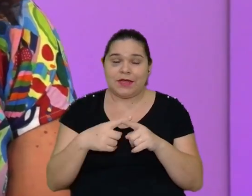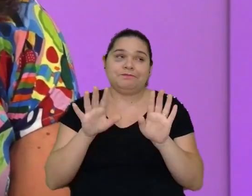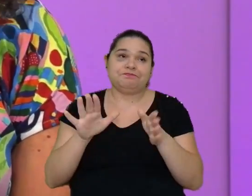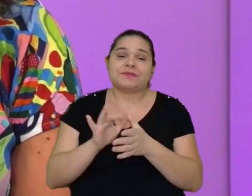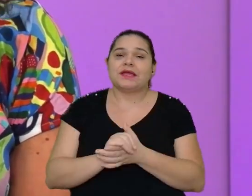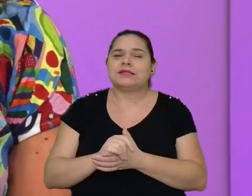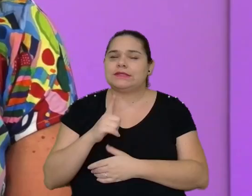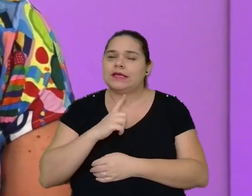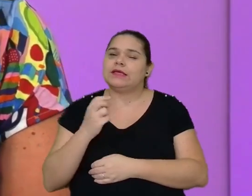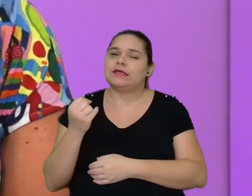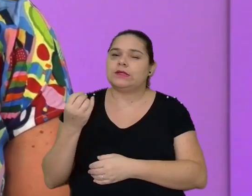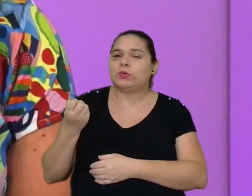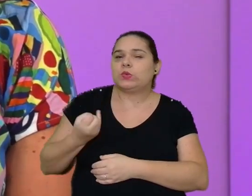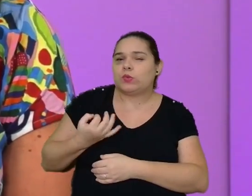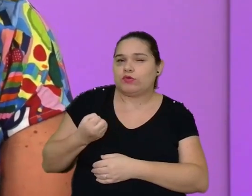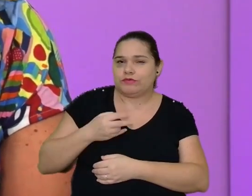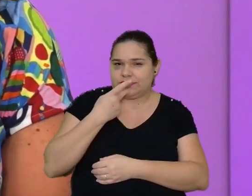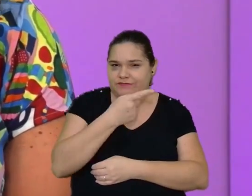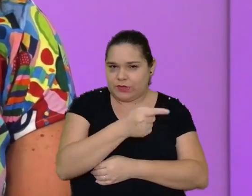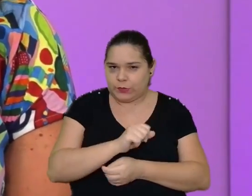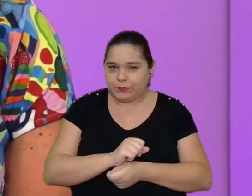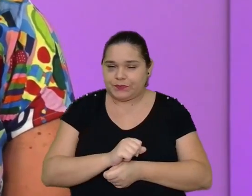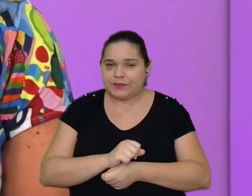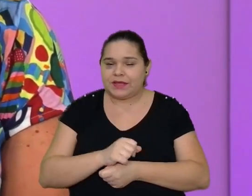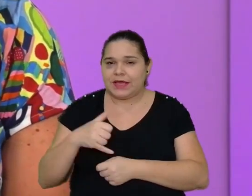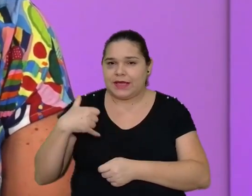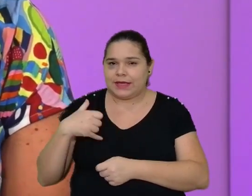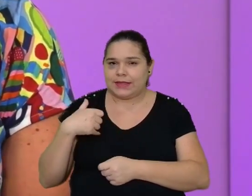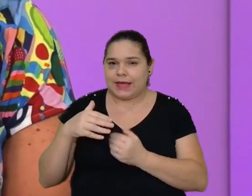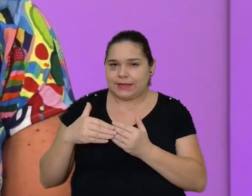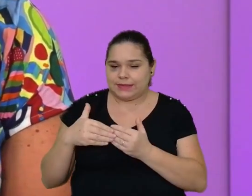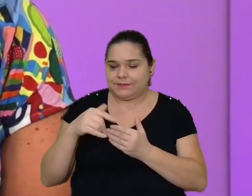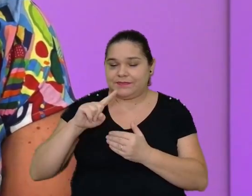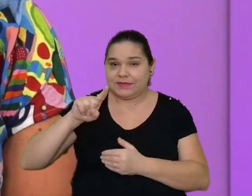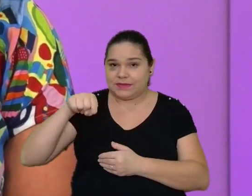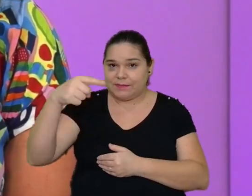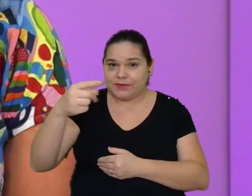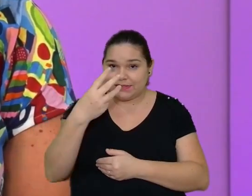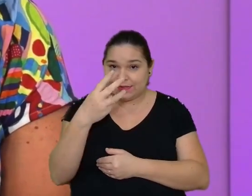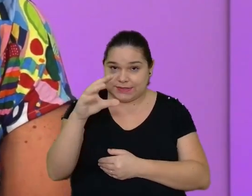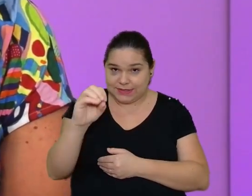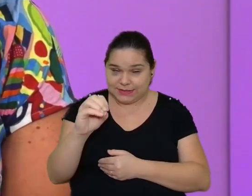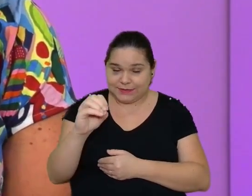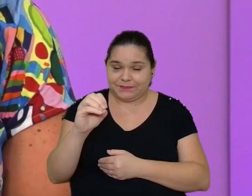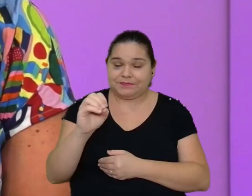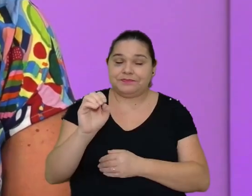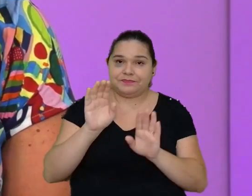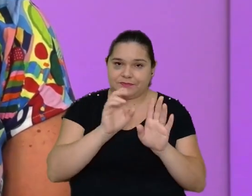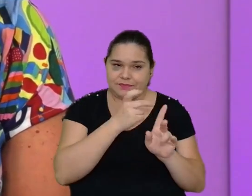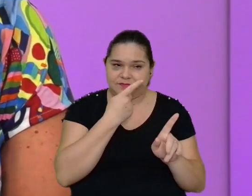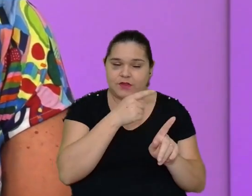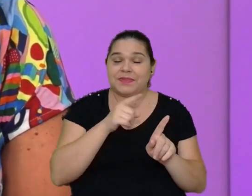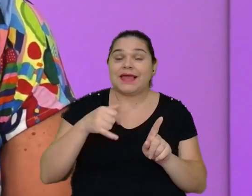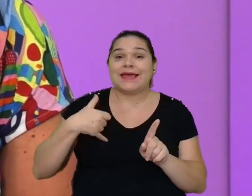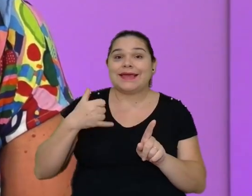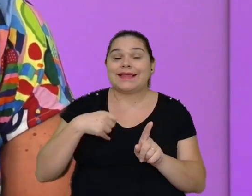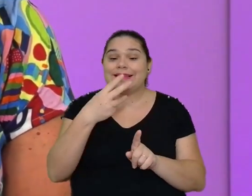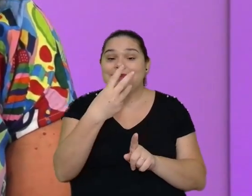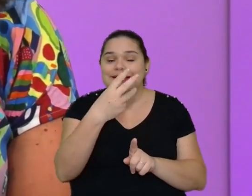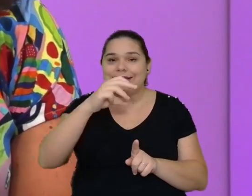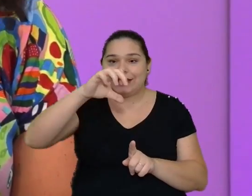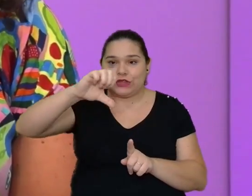dados, né? Você falou a partir dos 39 anos, o número de gravidez aumentou